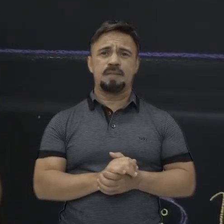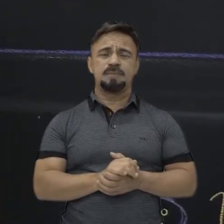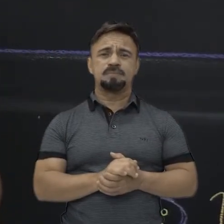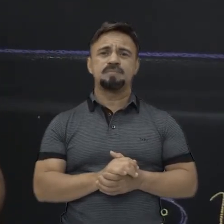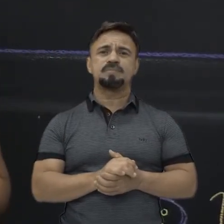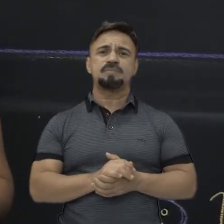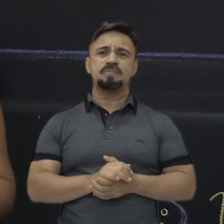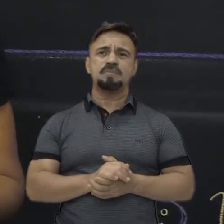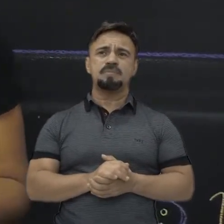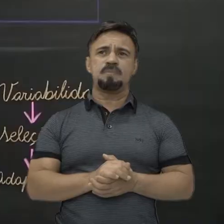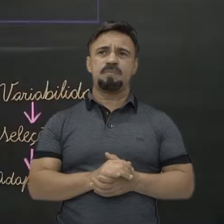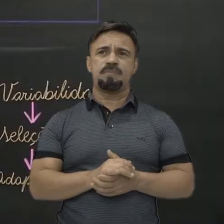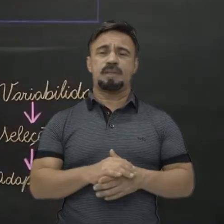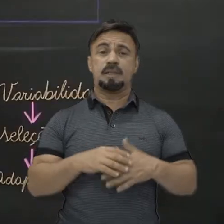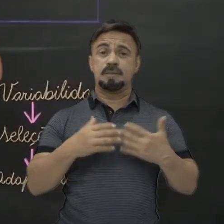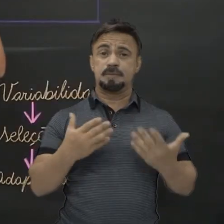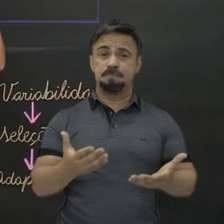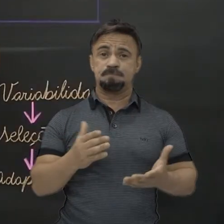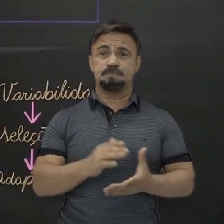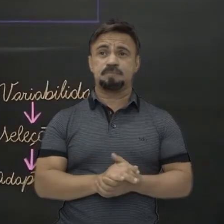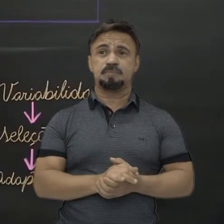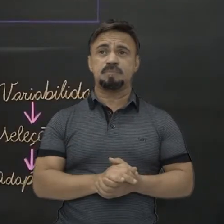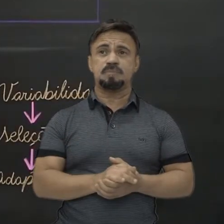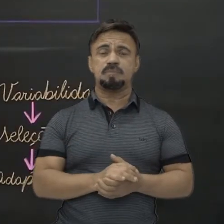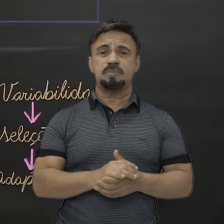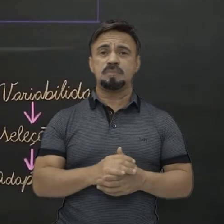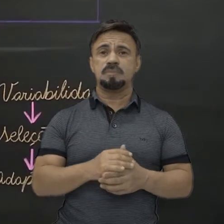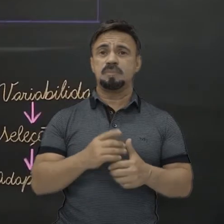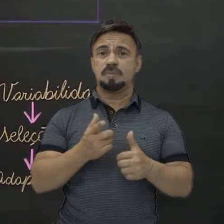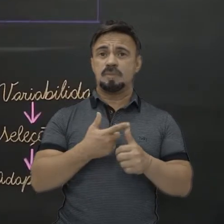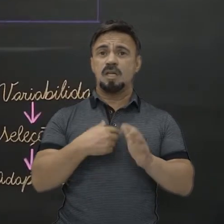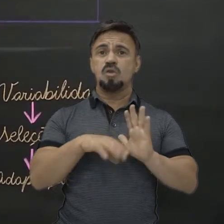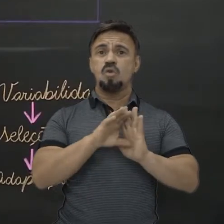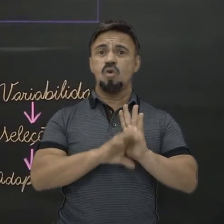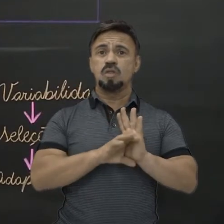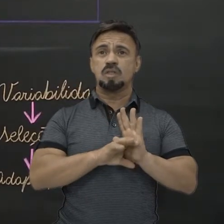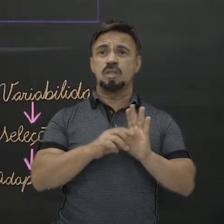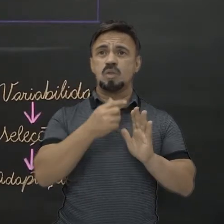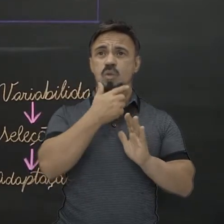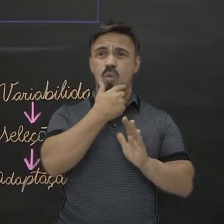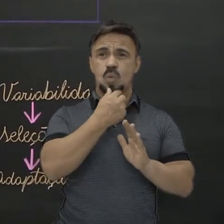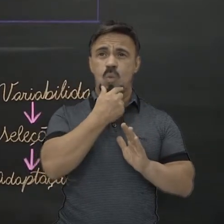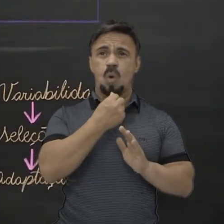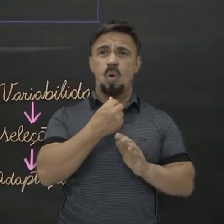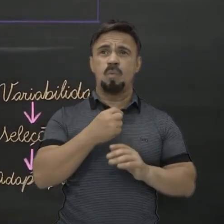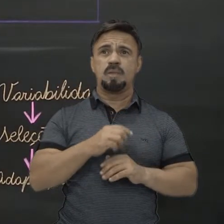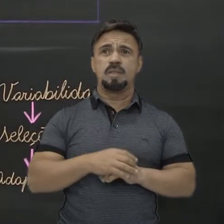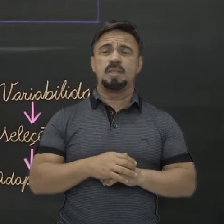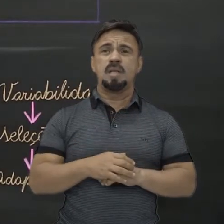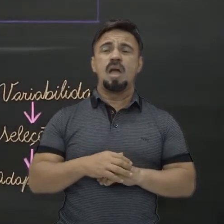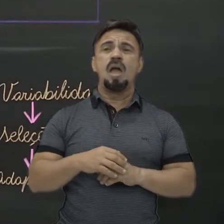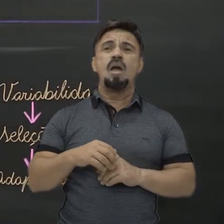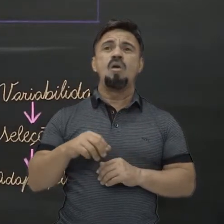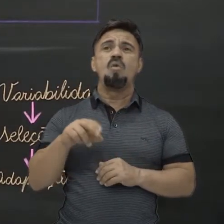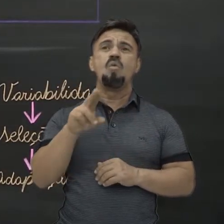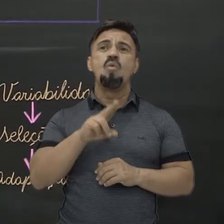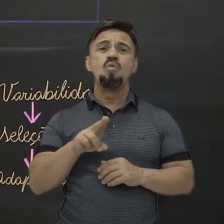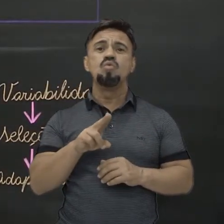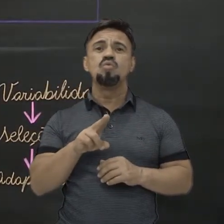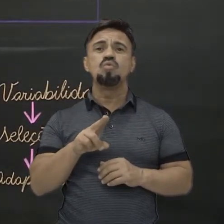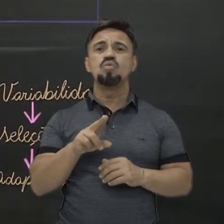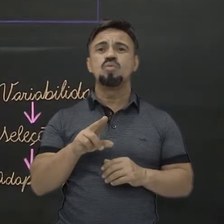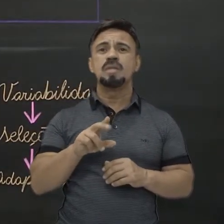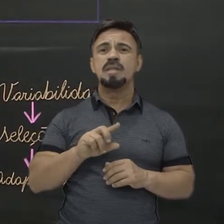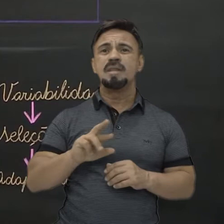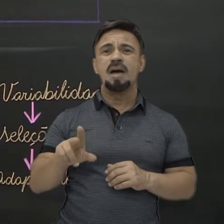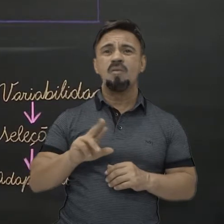muito utilizadas. Então, um dos primeiros conceitos que Lamarck cunhou foi o conceito de uso e desuso.